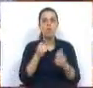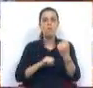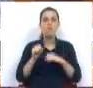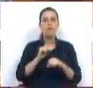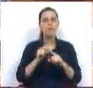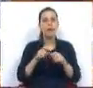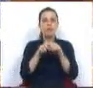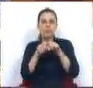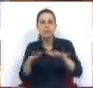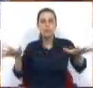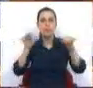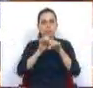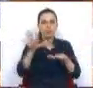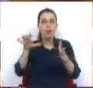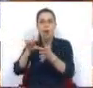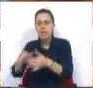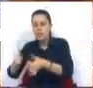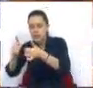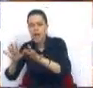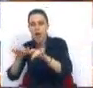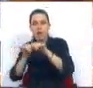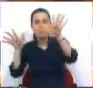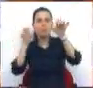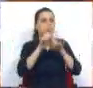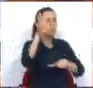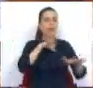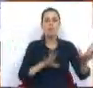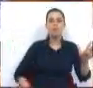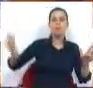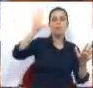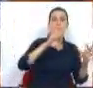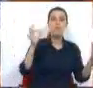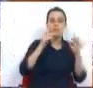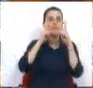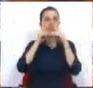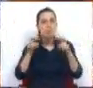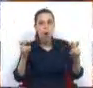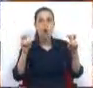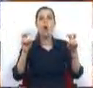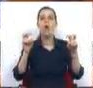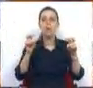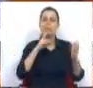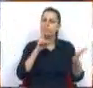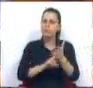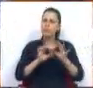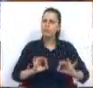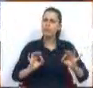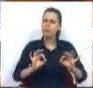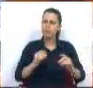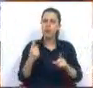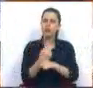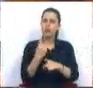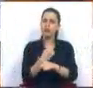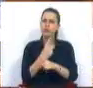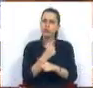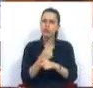movimento descentralizador no território para que possamos encontrar, de facto,